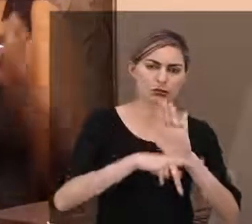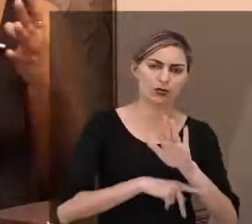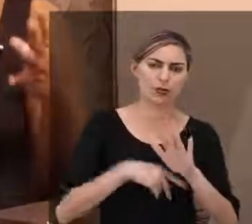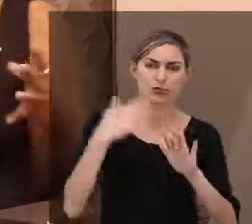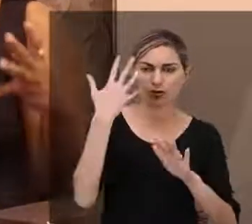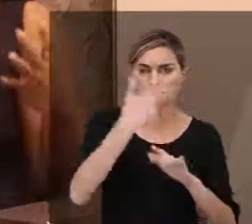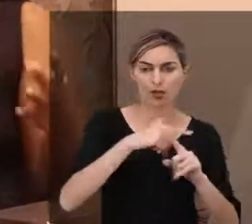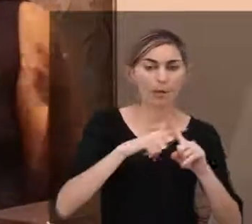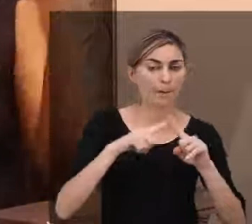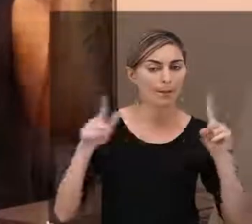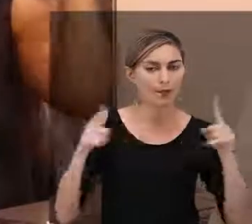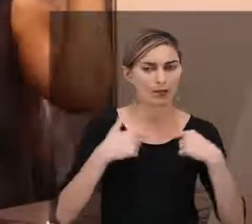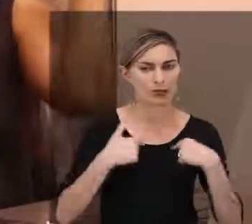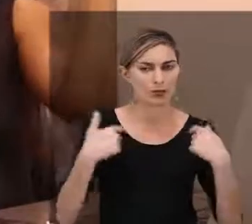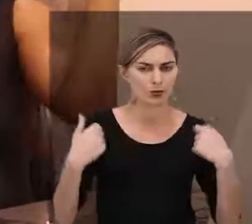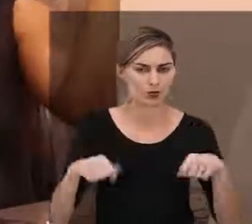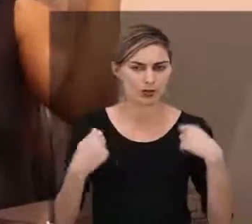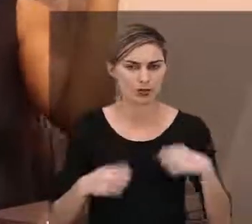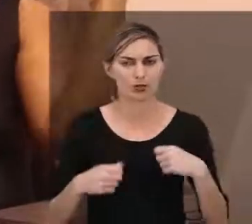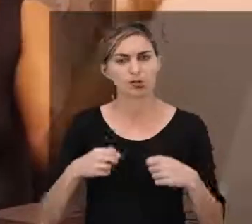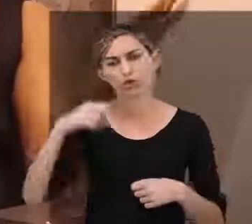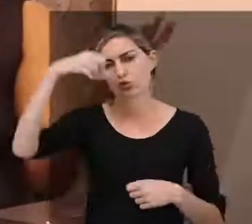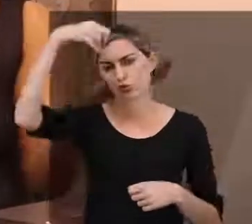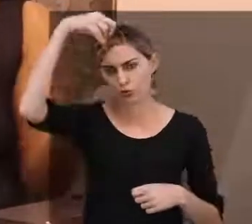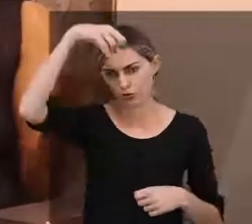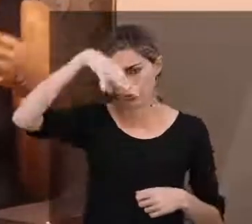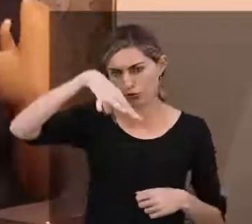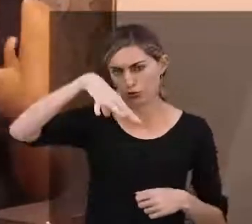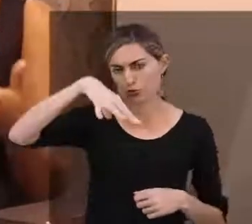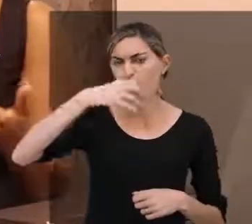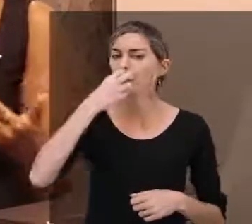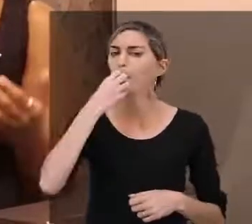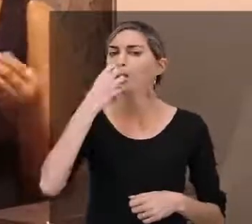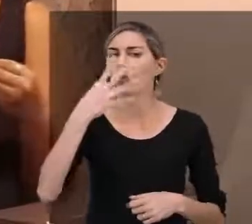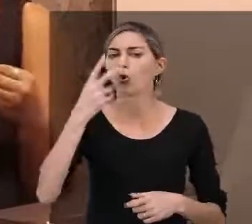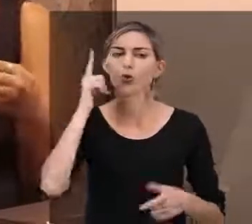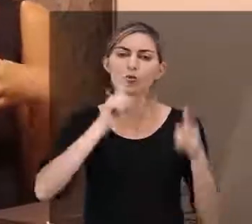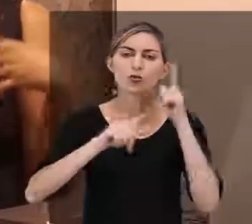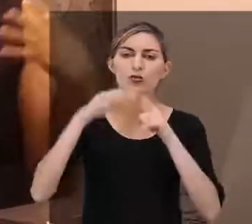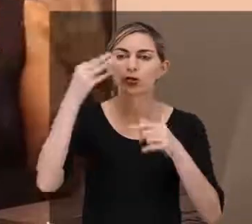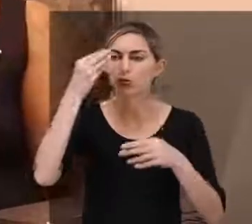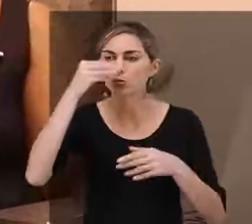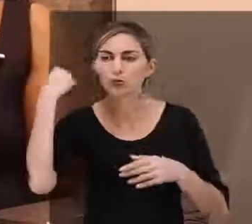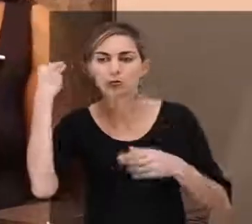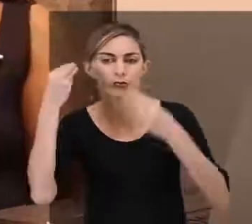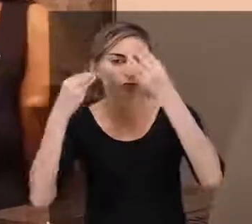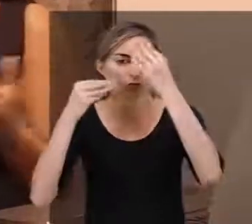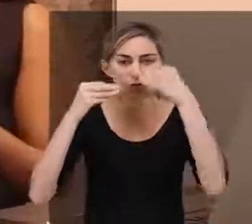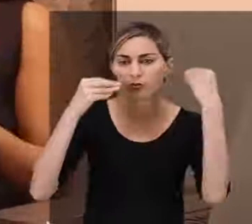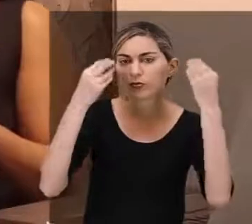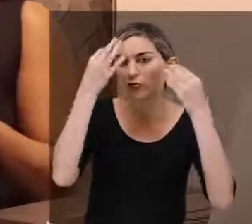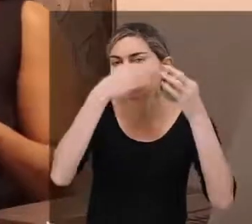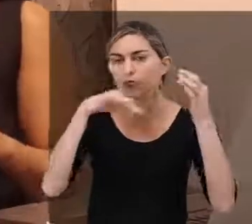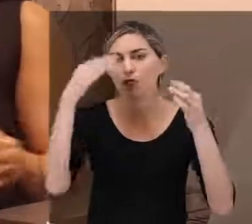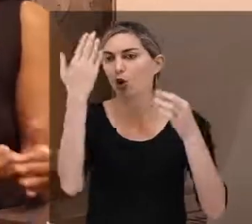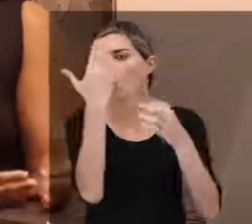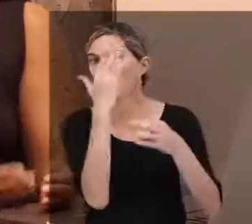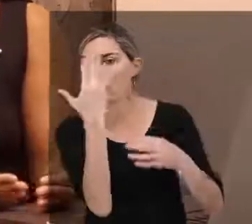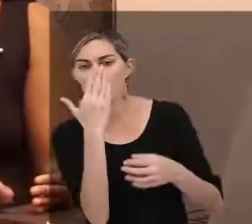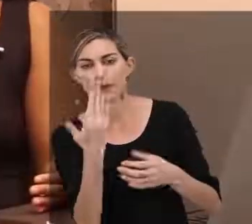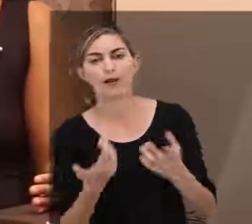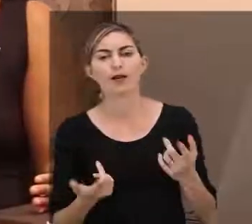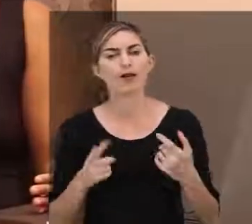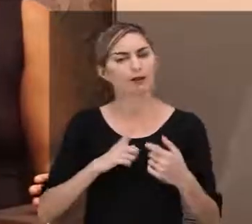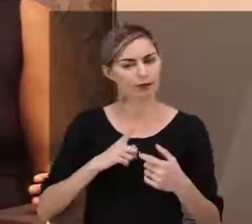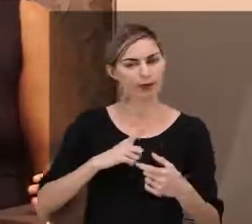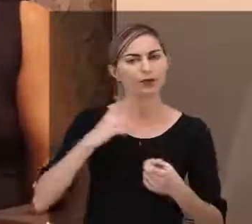bonito, mas eu preciso ter aquela luz geral boa para a pessoa conseguir se maquiar, para a pessoa conseguir se olhar, né? Então a gente tem que